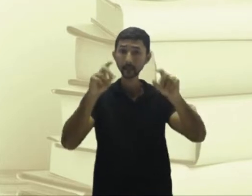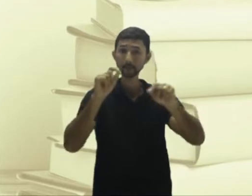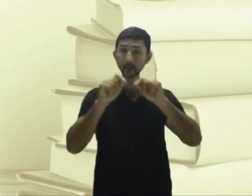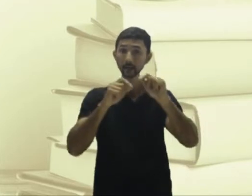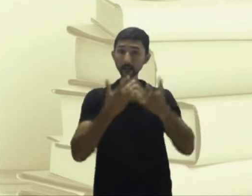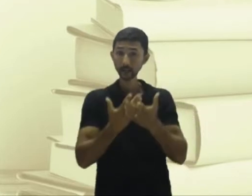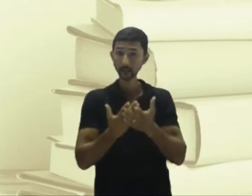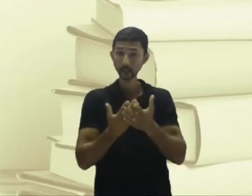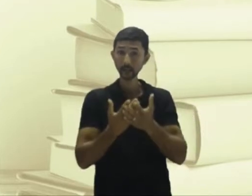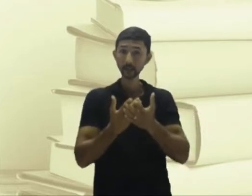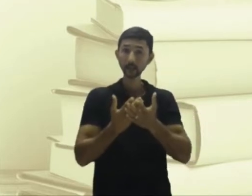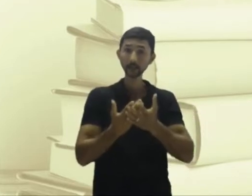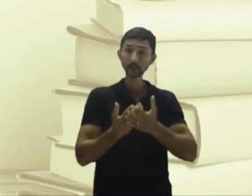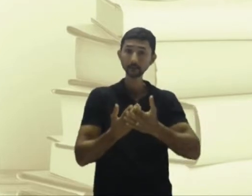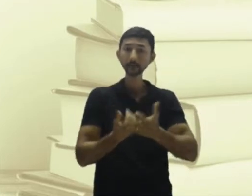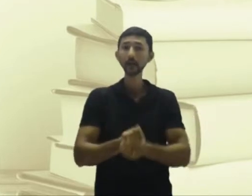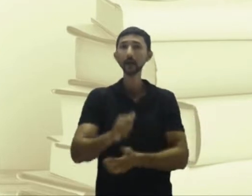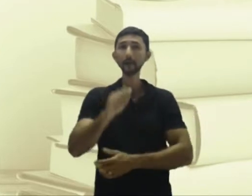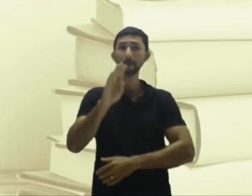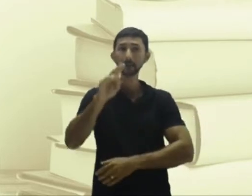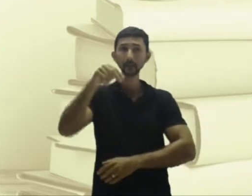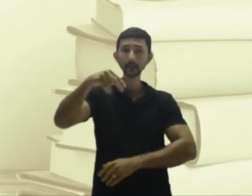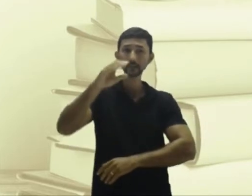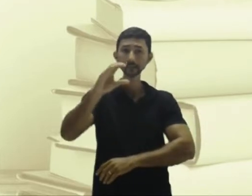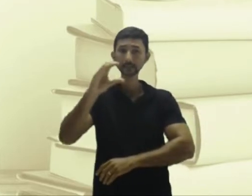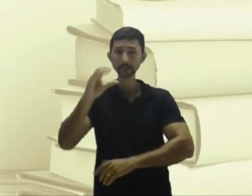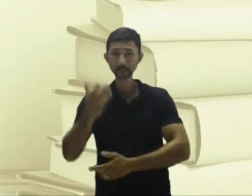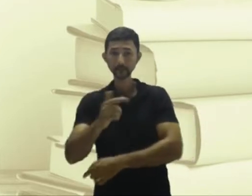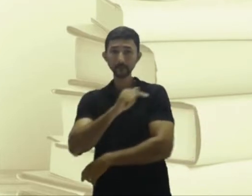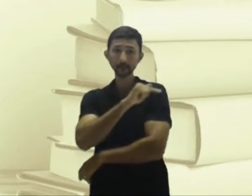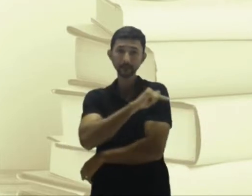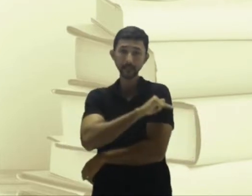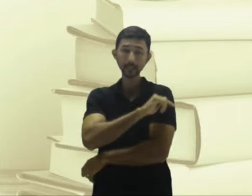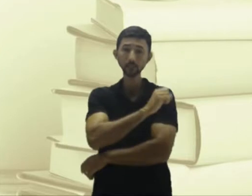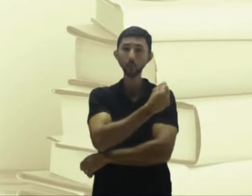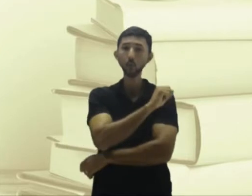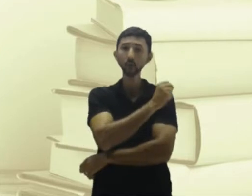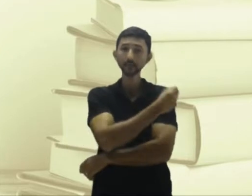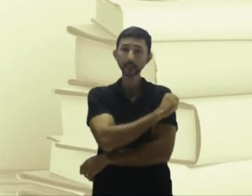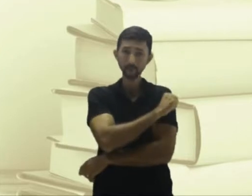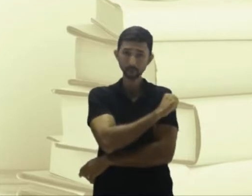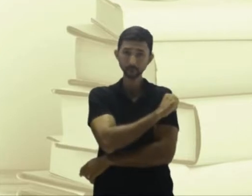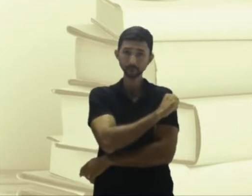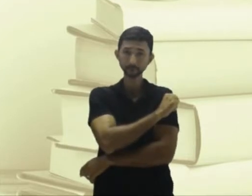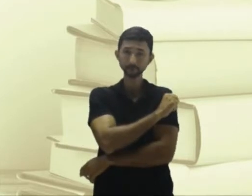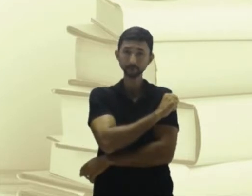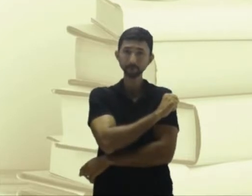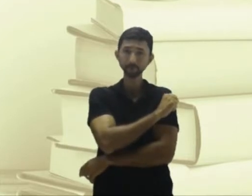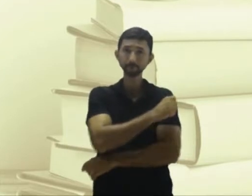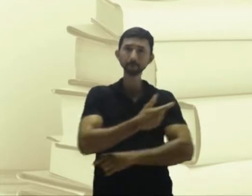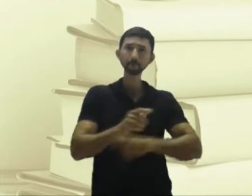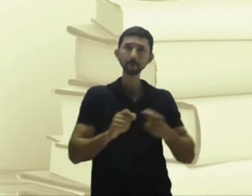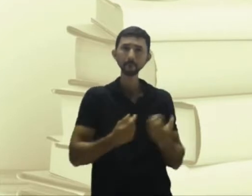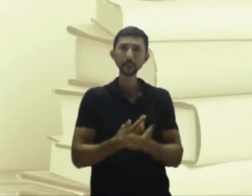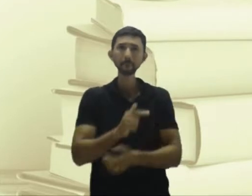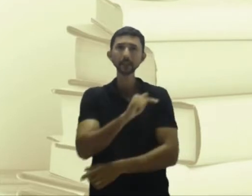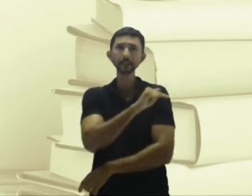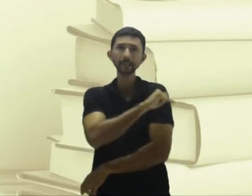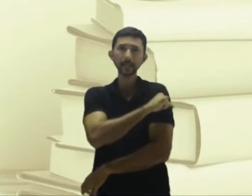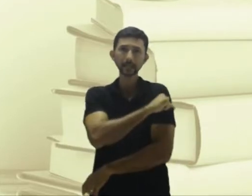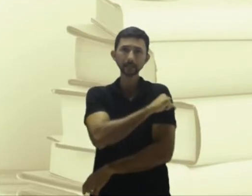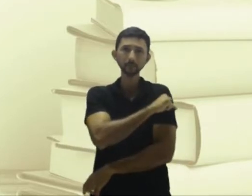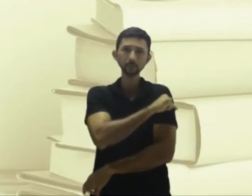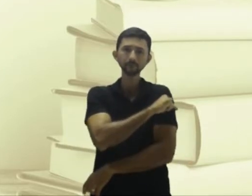da habilidade da BNCC para o 7º e o 8º ano. Para o 7º ano,